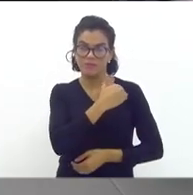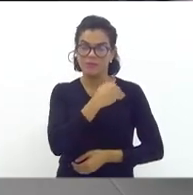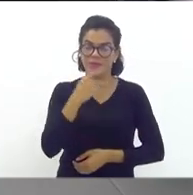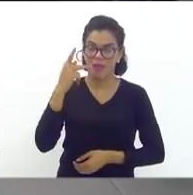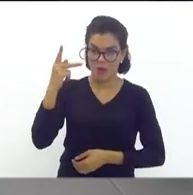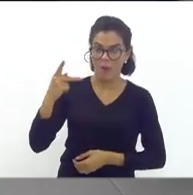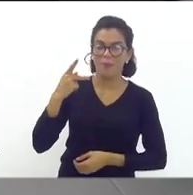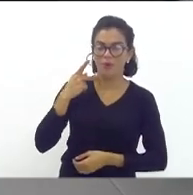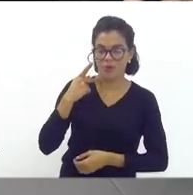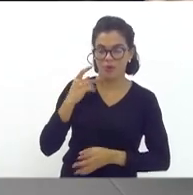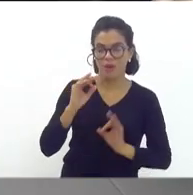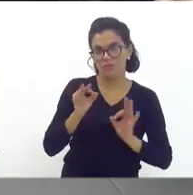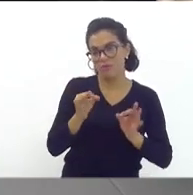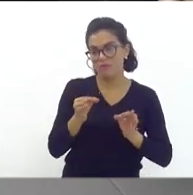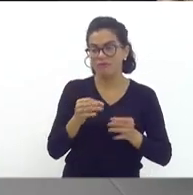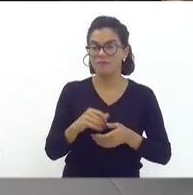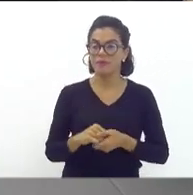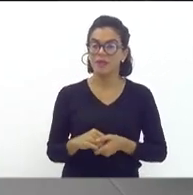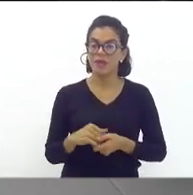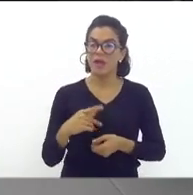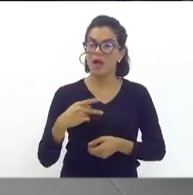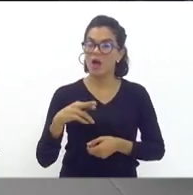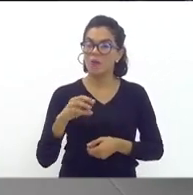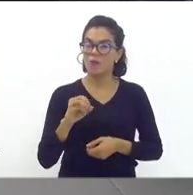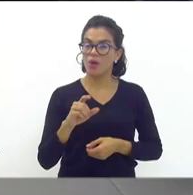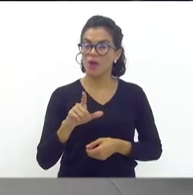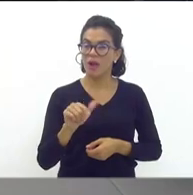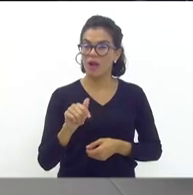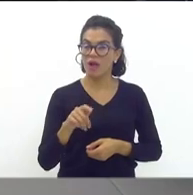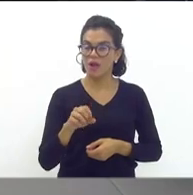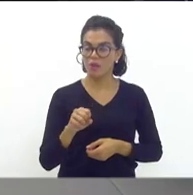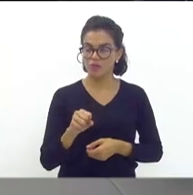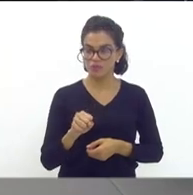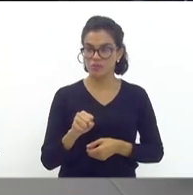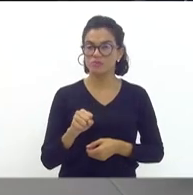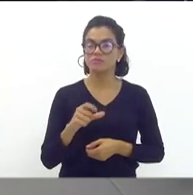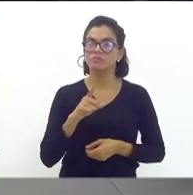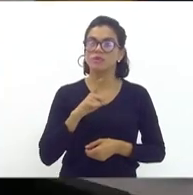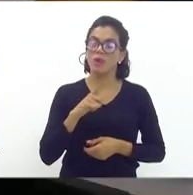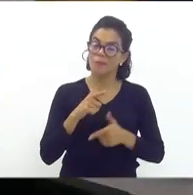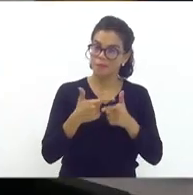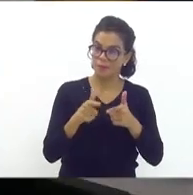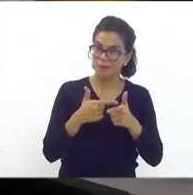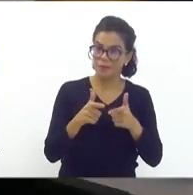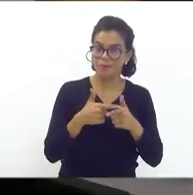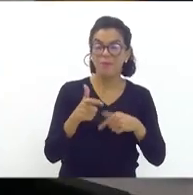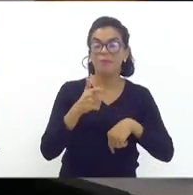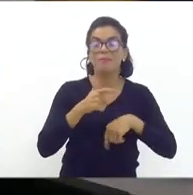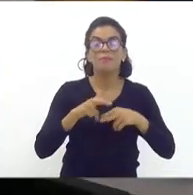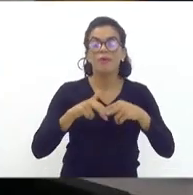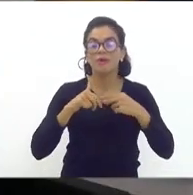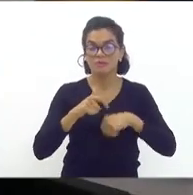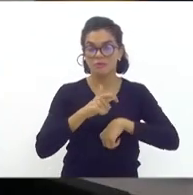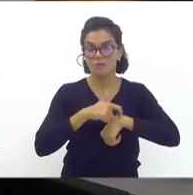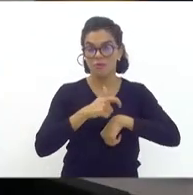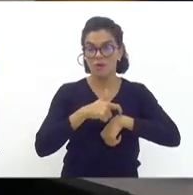é a mesma lógica existe um problema porque não determinado momento